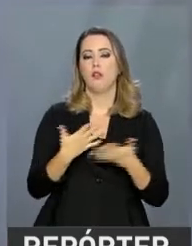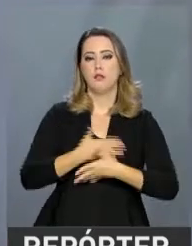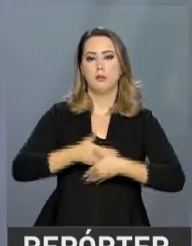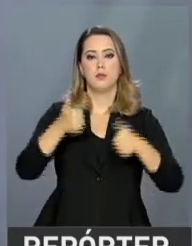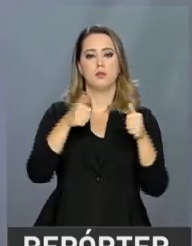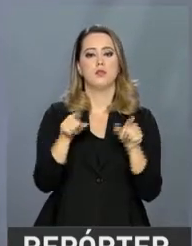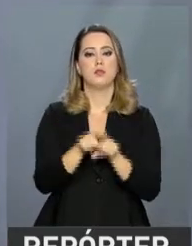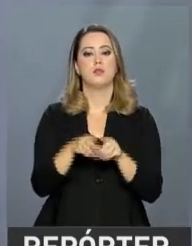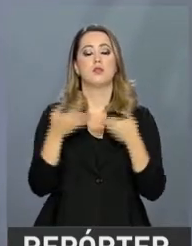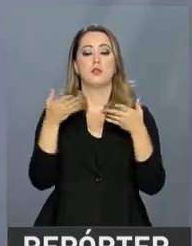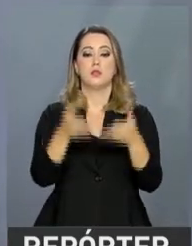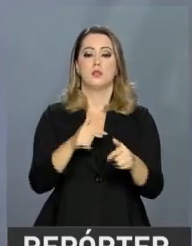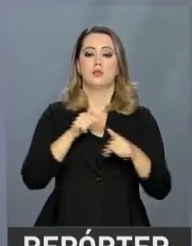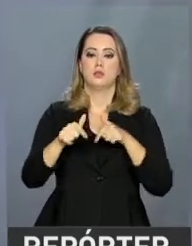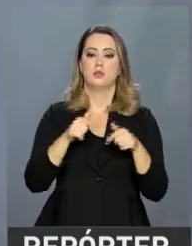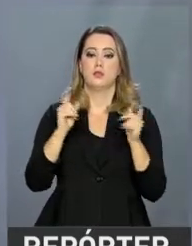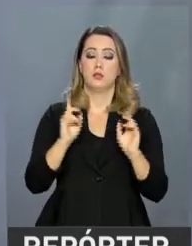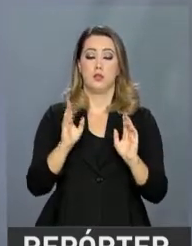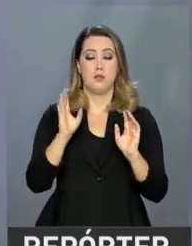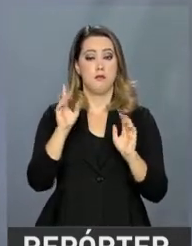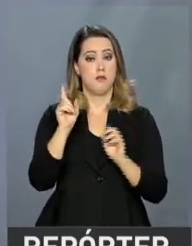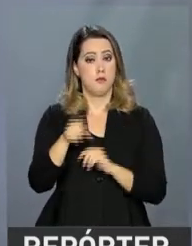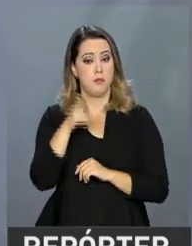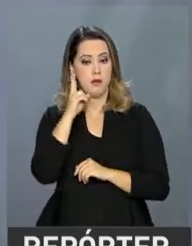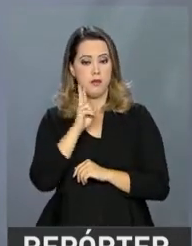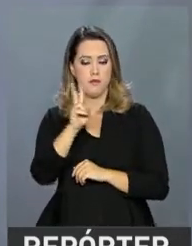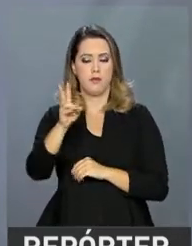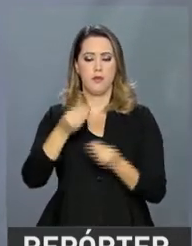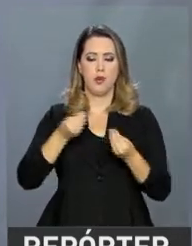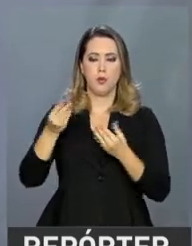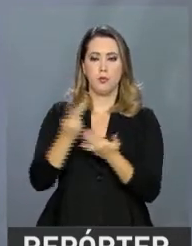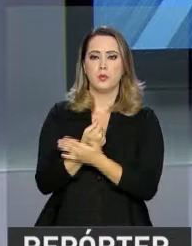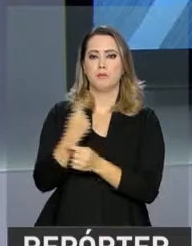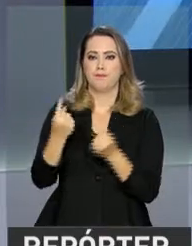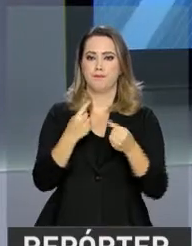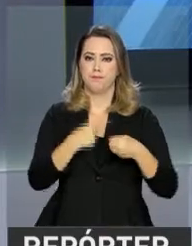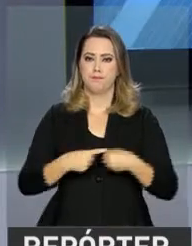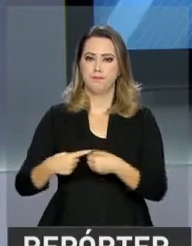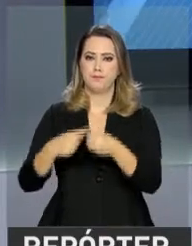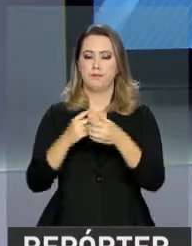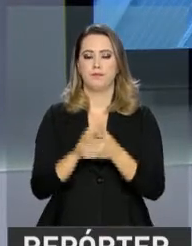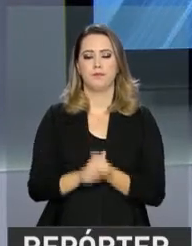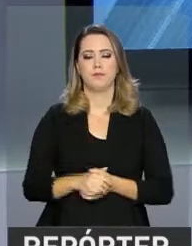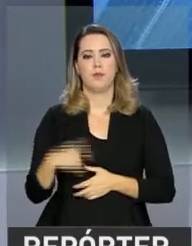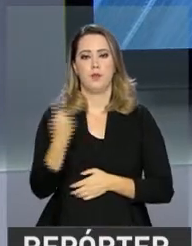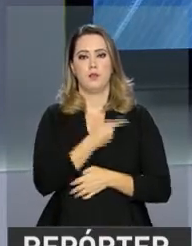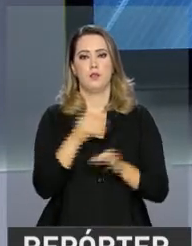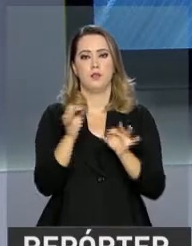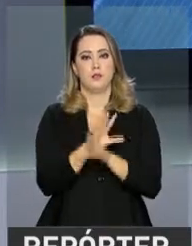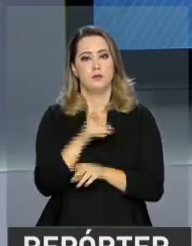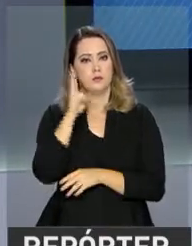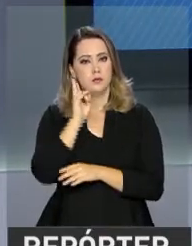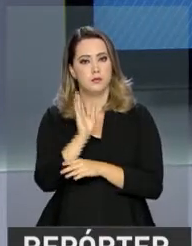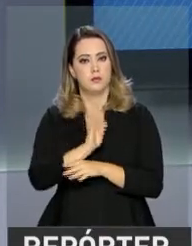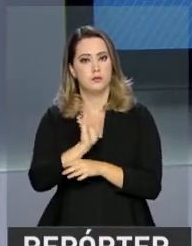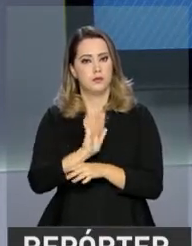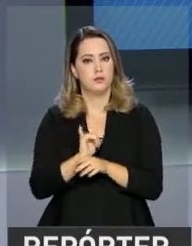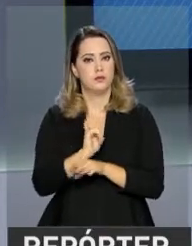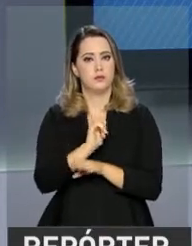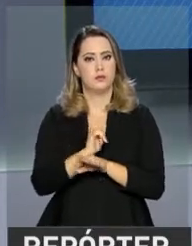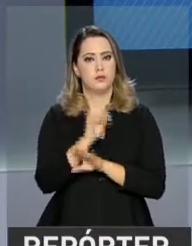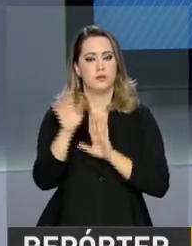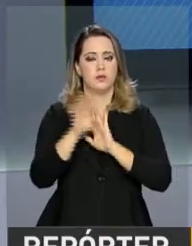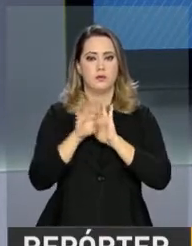oportunidade de colocar em prática para verificar a sua efetividade nós ficamos por aqui você pode rever as reportagens